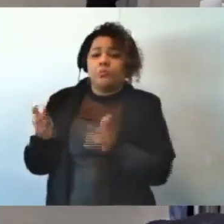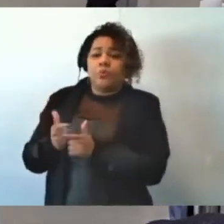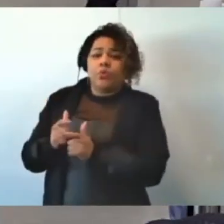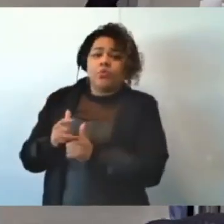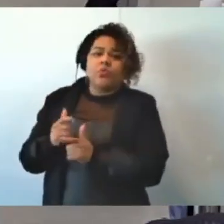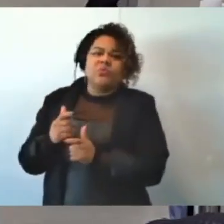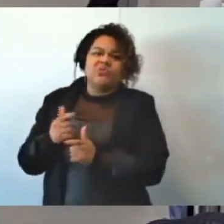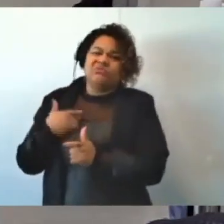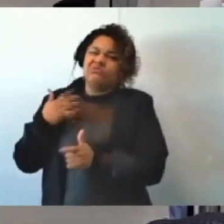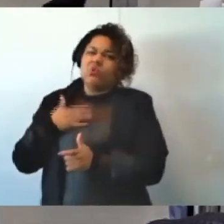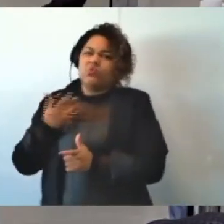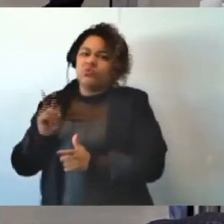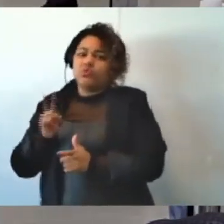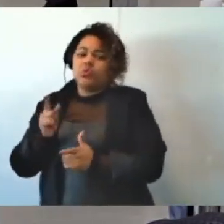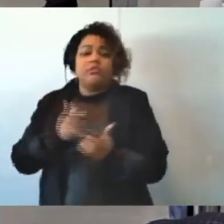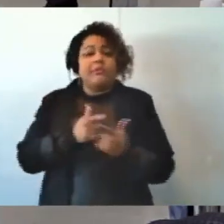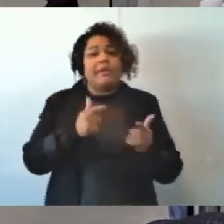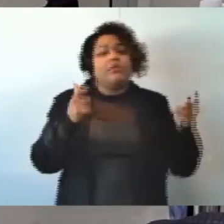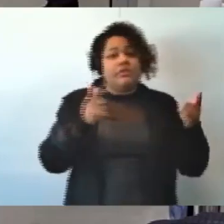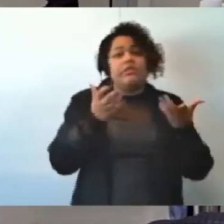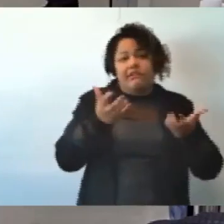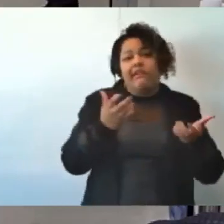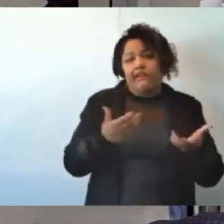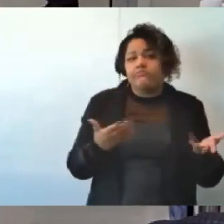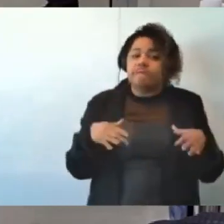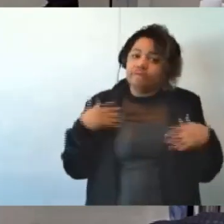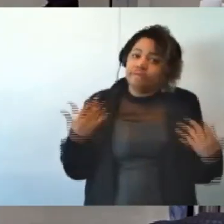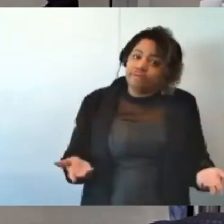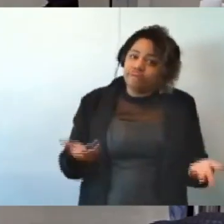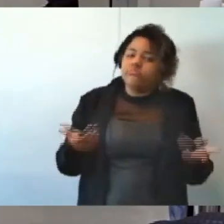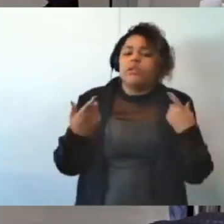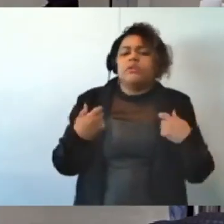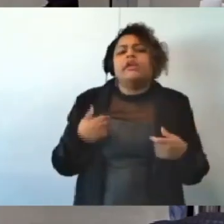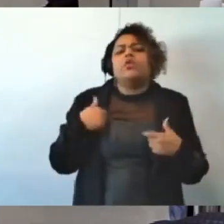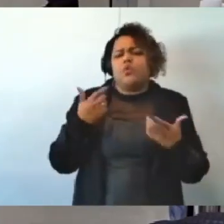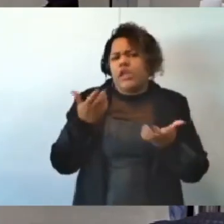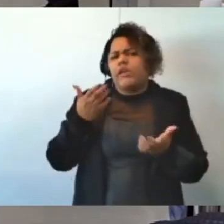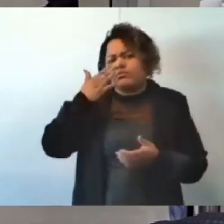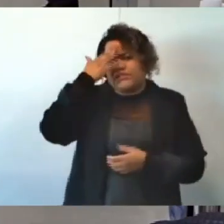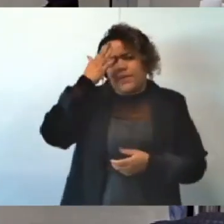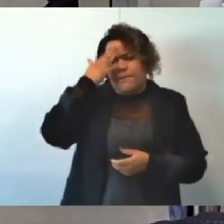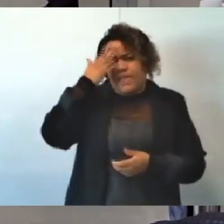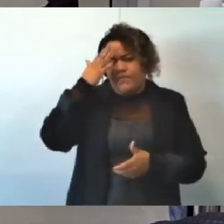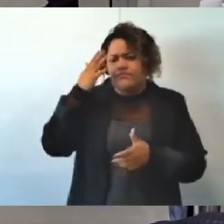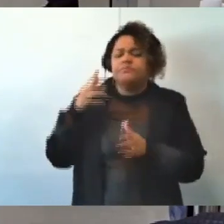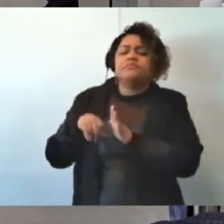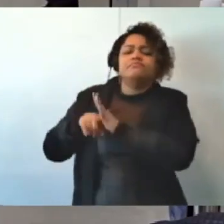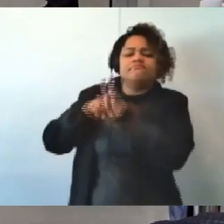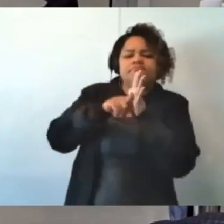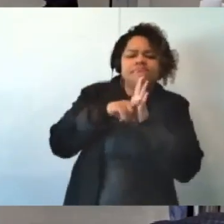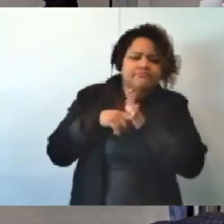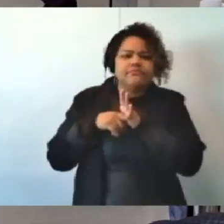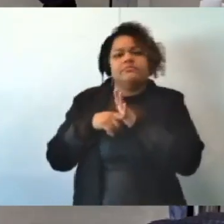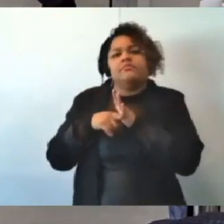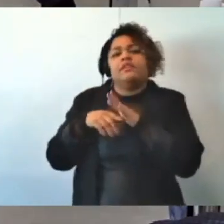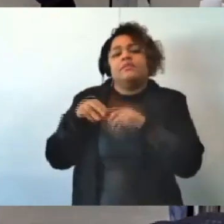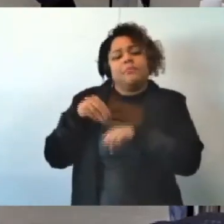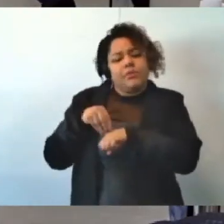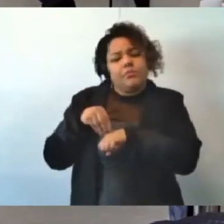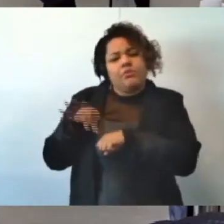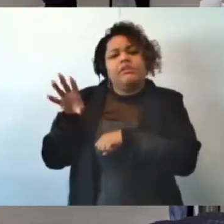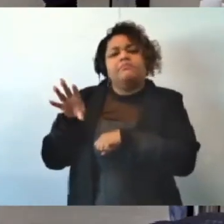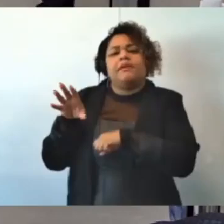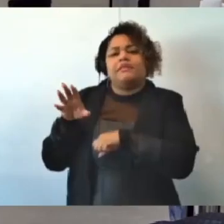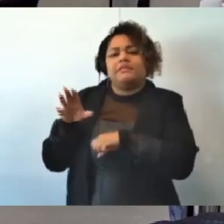indo para trás. Isso aí eu gostaria muito de saber e passar para os próprios colegas do meu grupo,